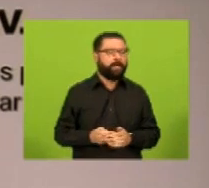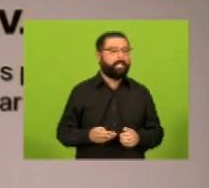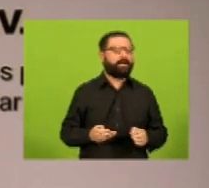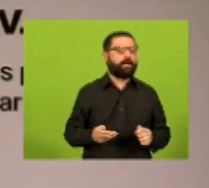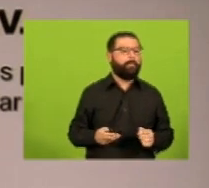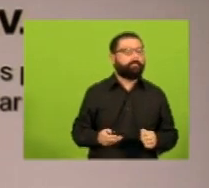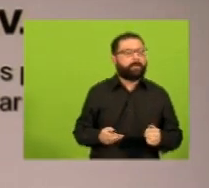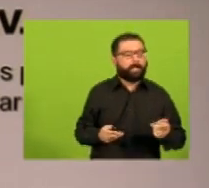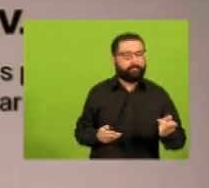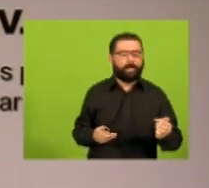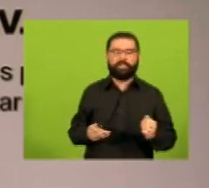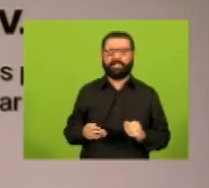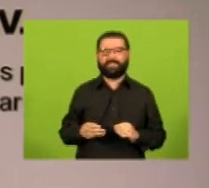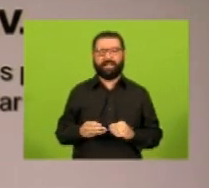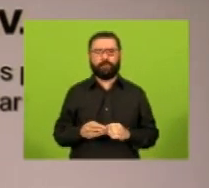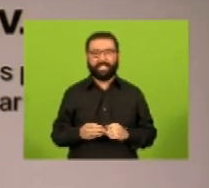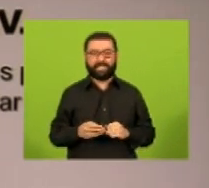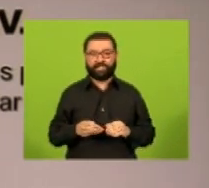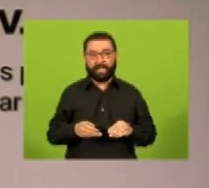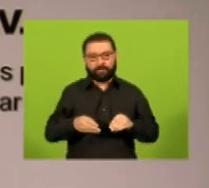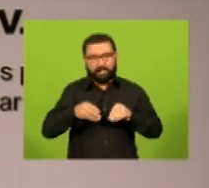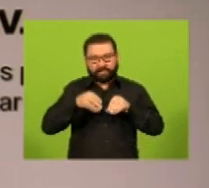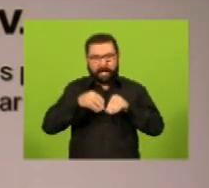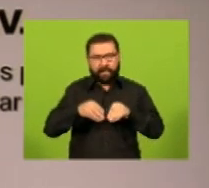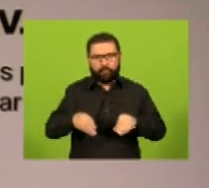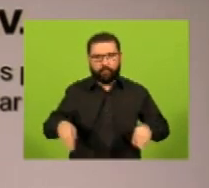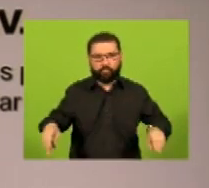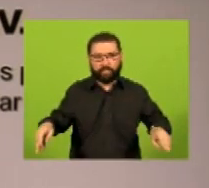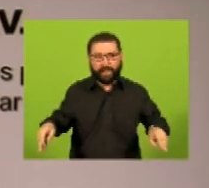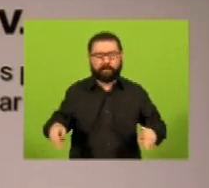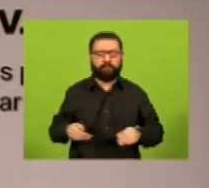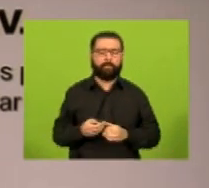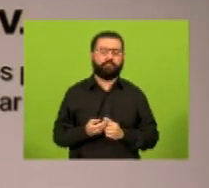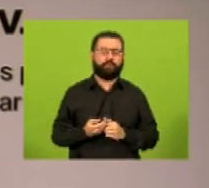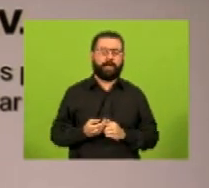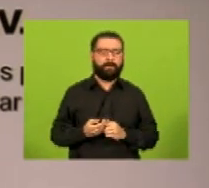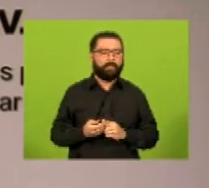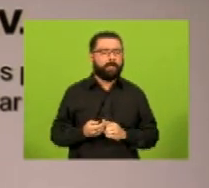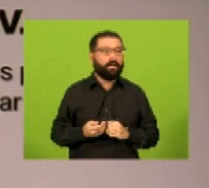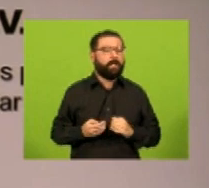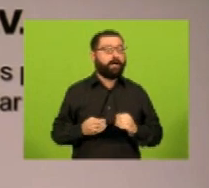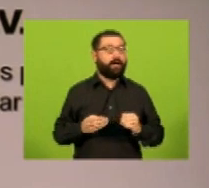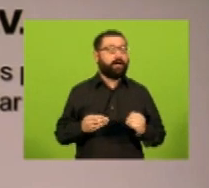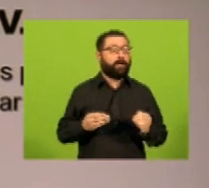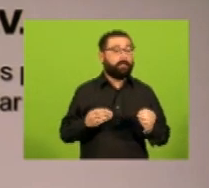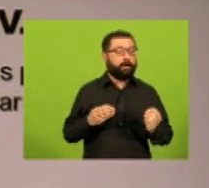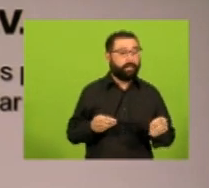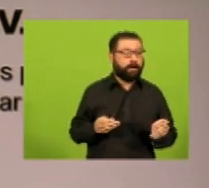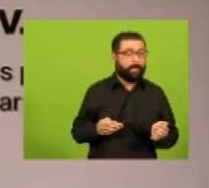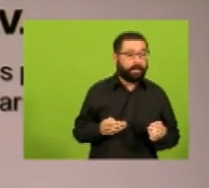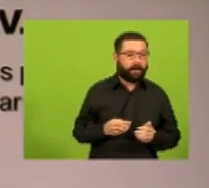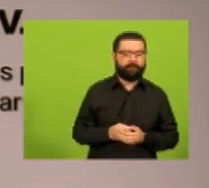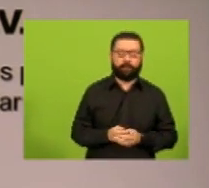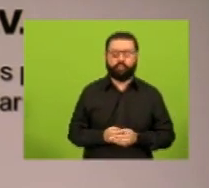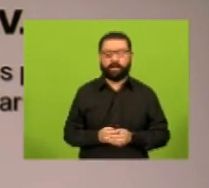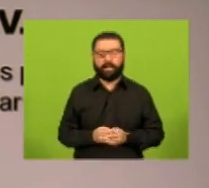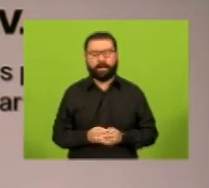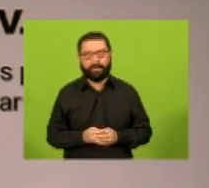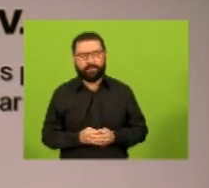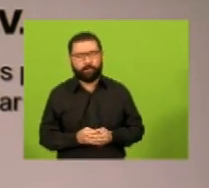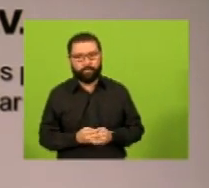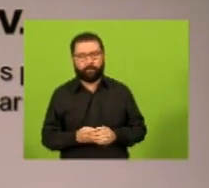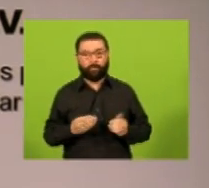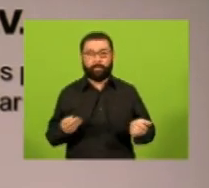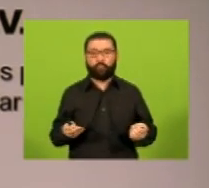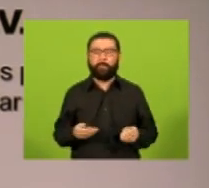café. Então, também é utilizado esse jato, ele sai como um leque, formando um leque. A